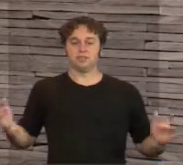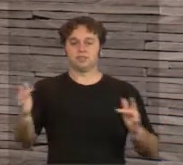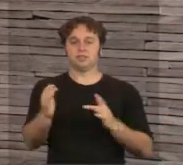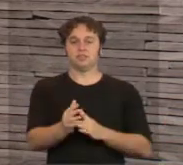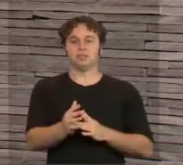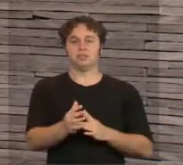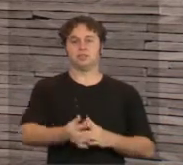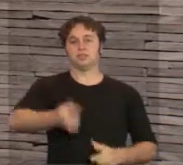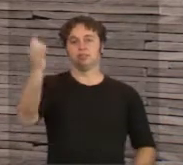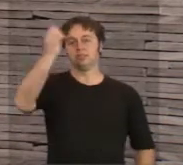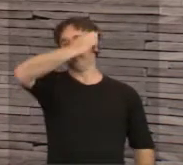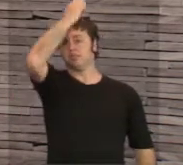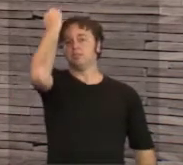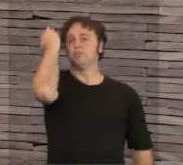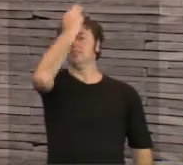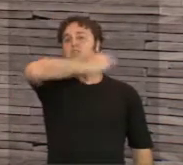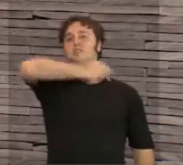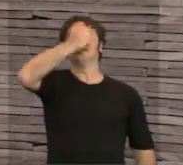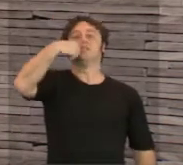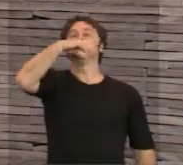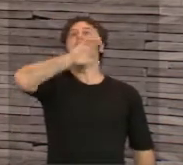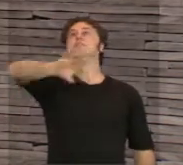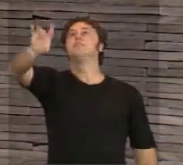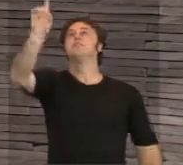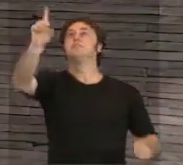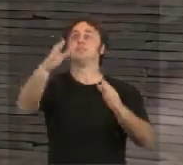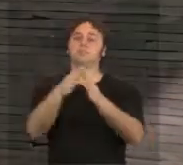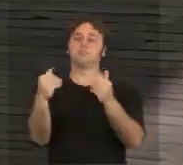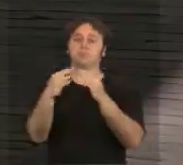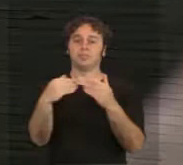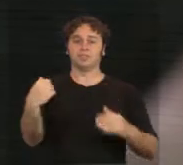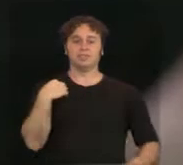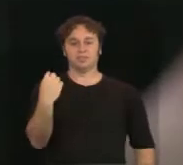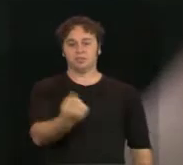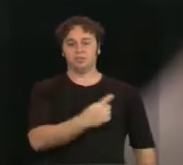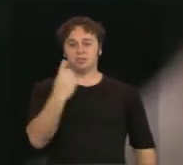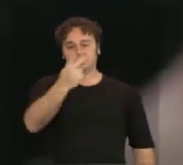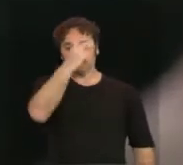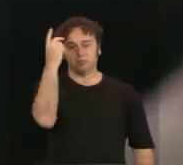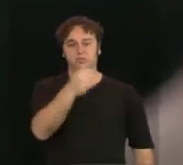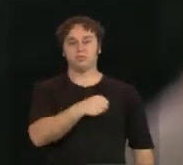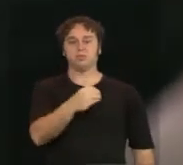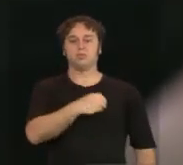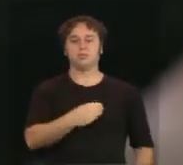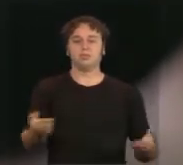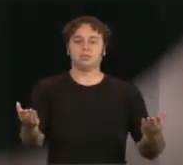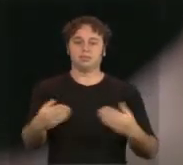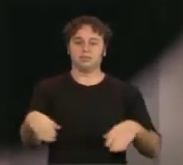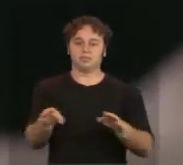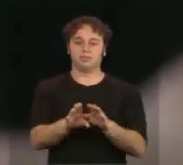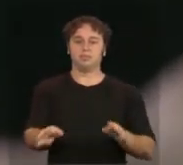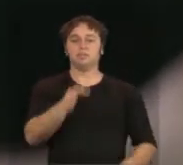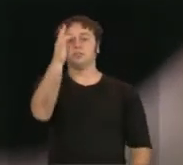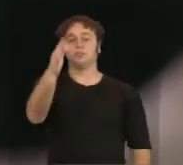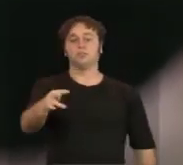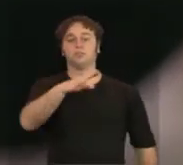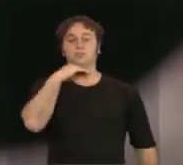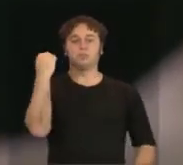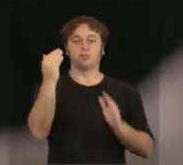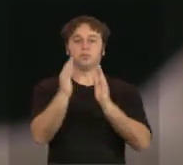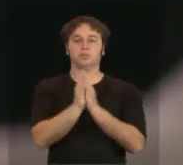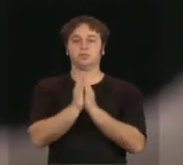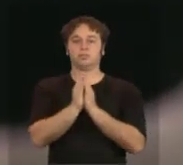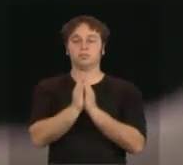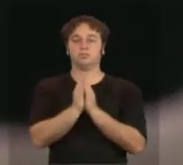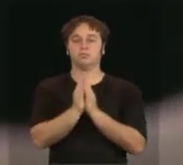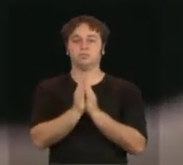mulheres, e bendito é o fruto do vosso ventre, Jesus. Santa Maria, Mãe de Deus, rogai por nós, pecadores, agora e na hora